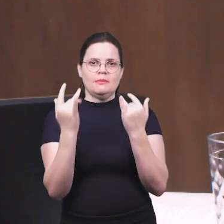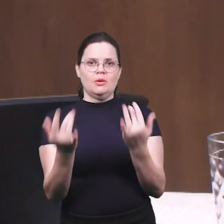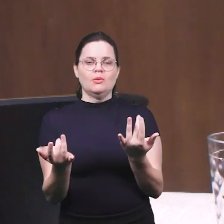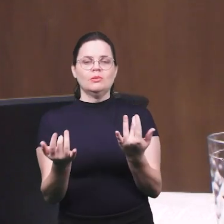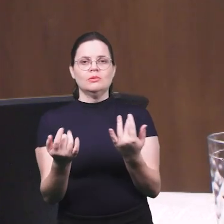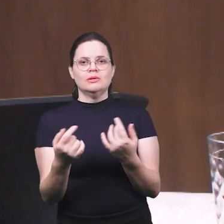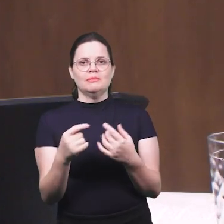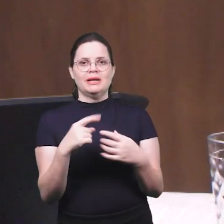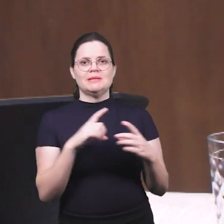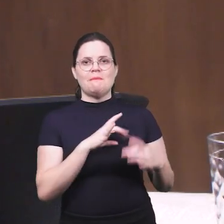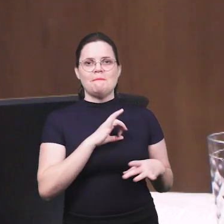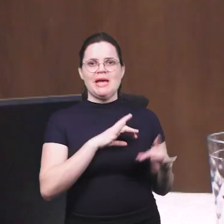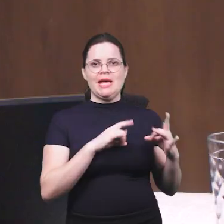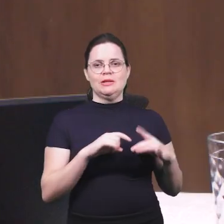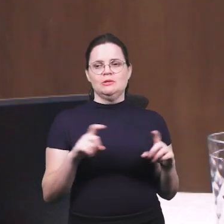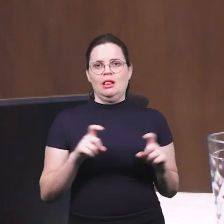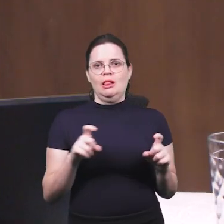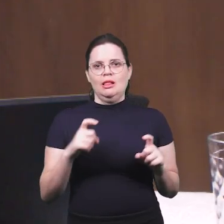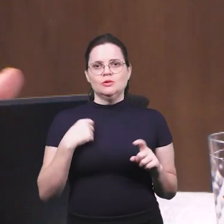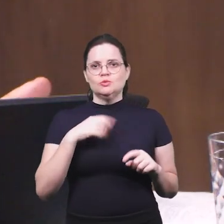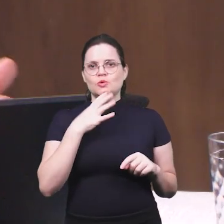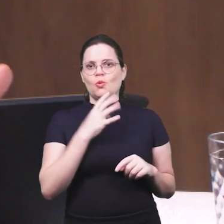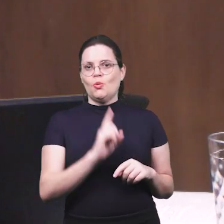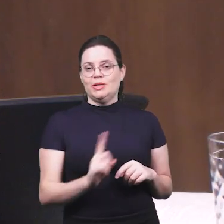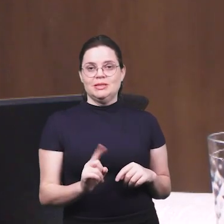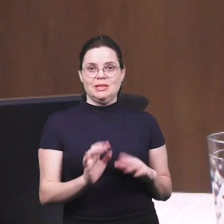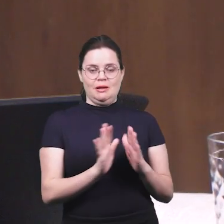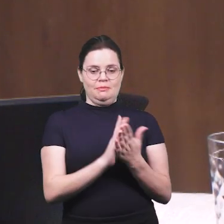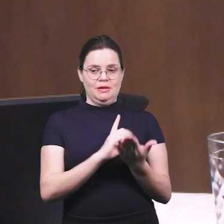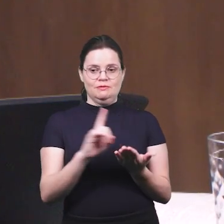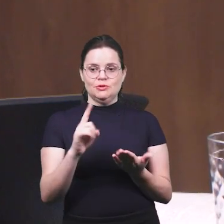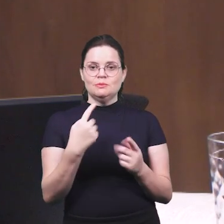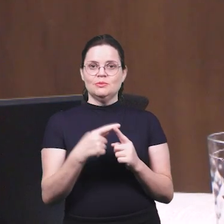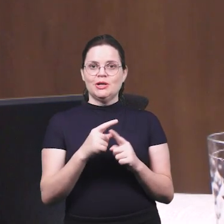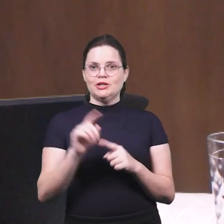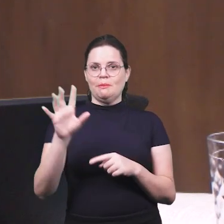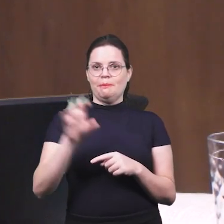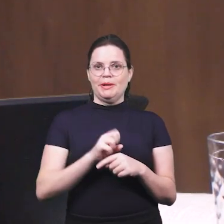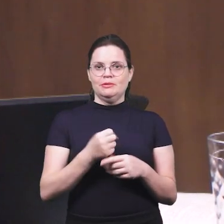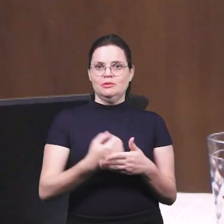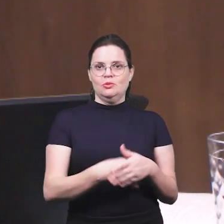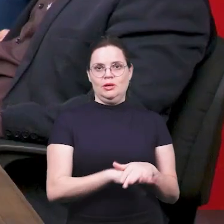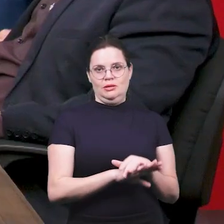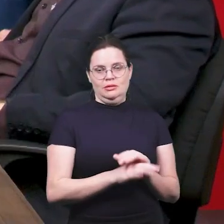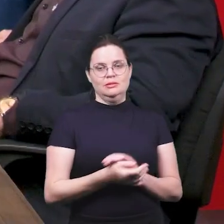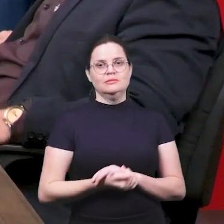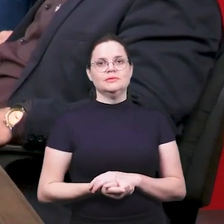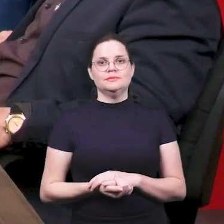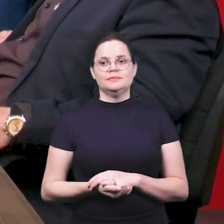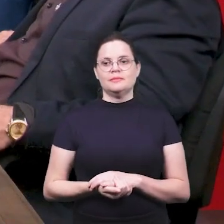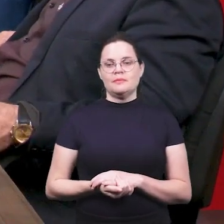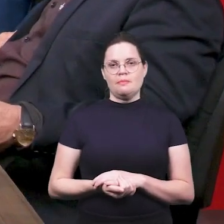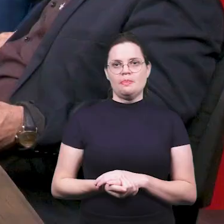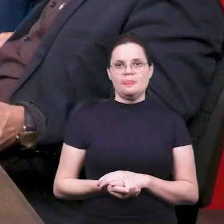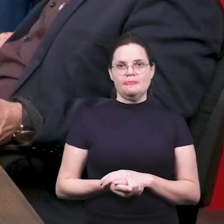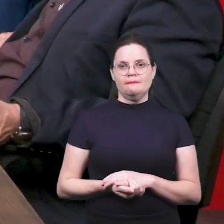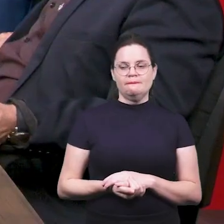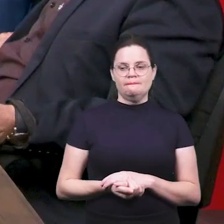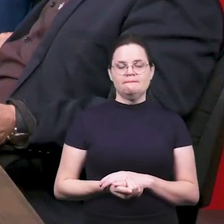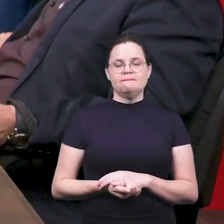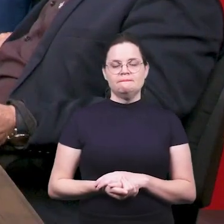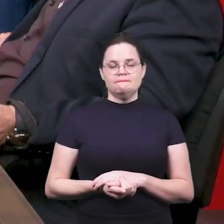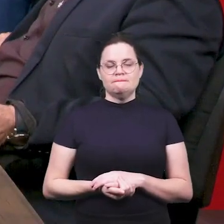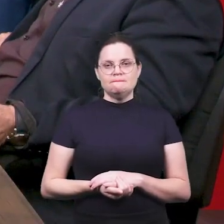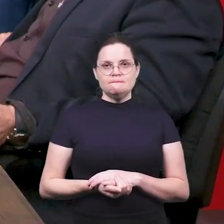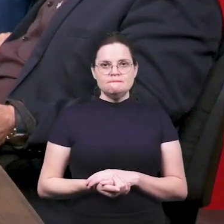não conheciam os fundamentos, os evangelhos, porque a palavra já tinha sido retirada. Aliás, somente os